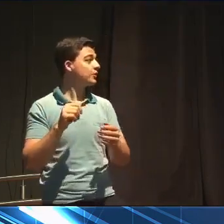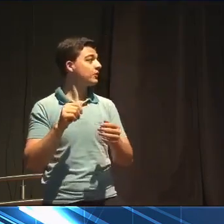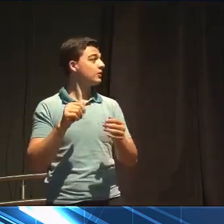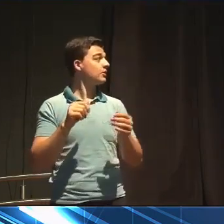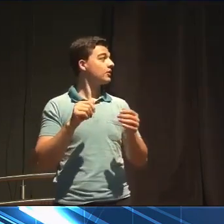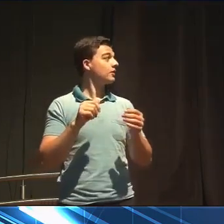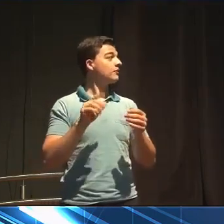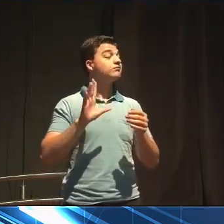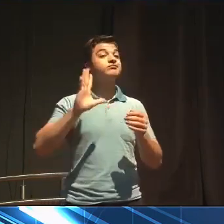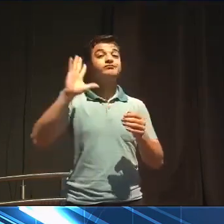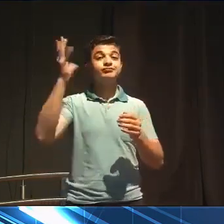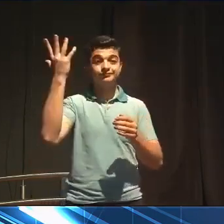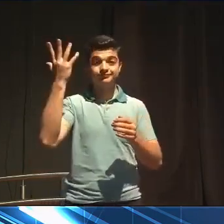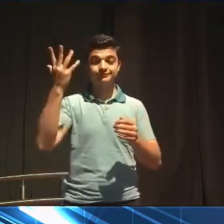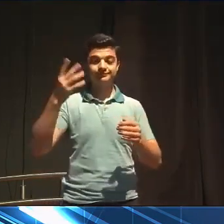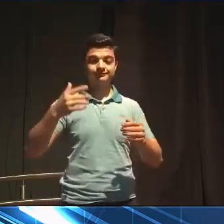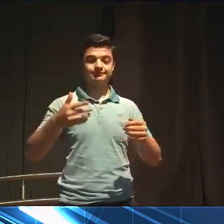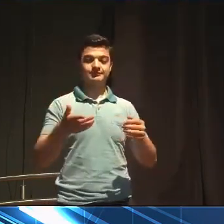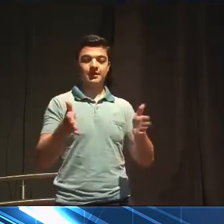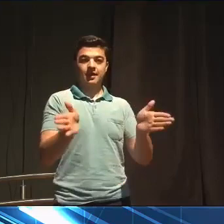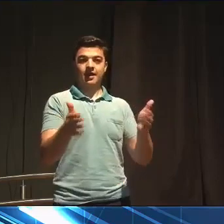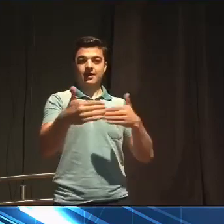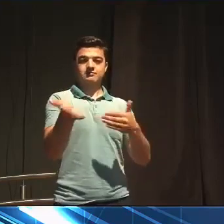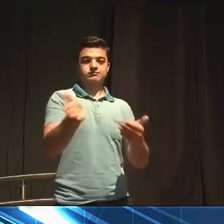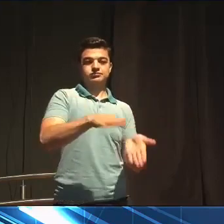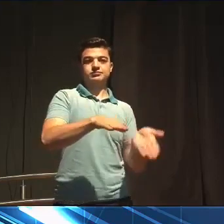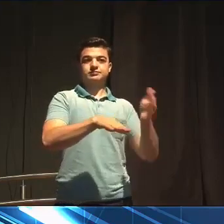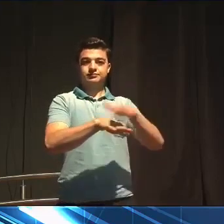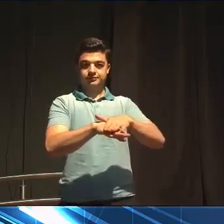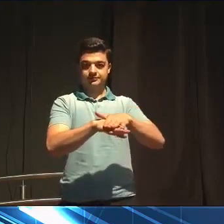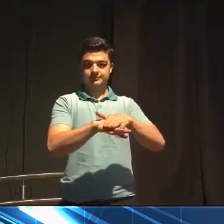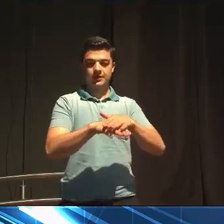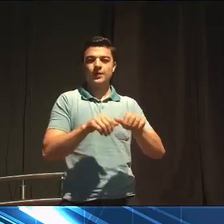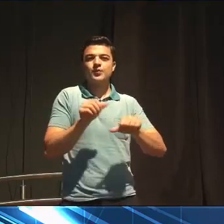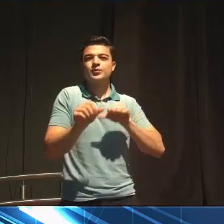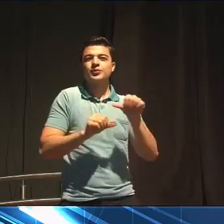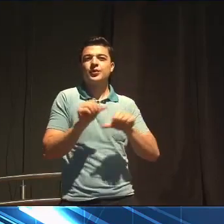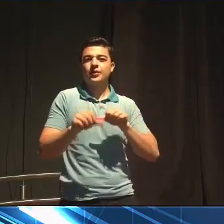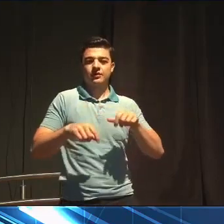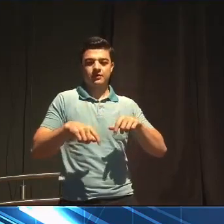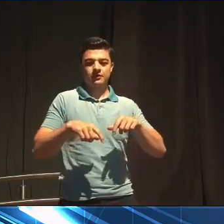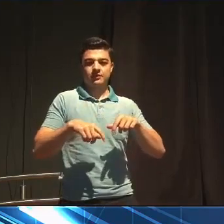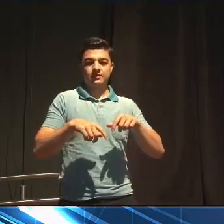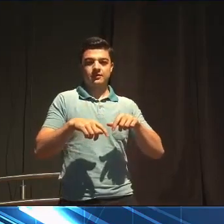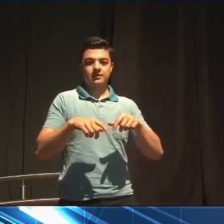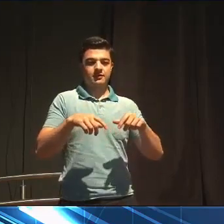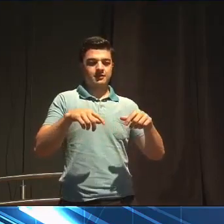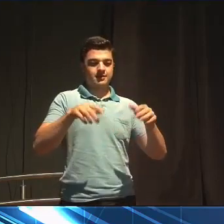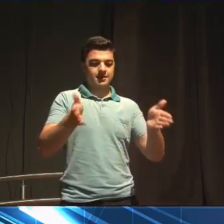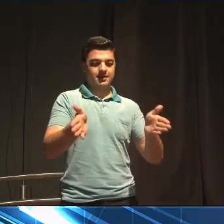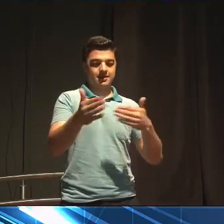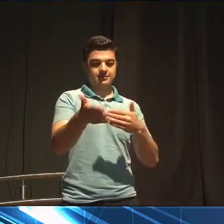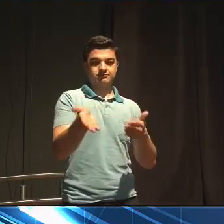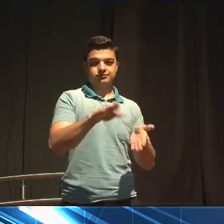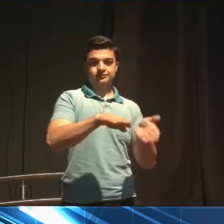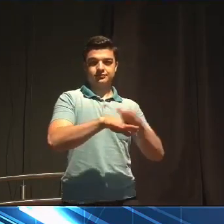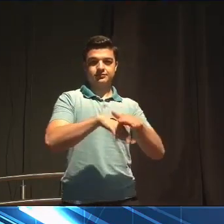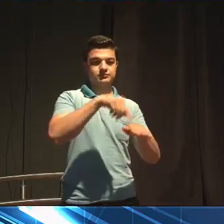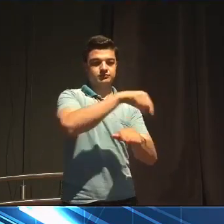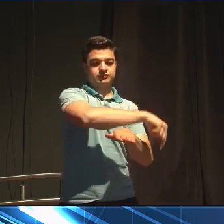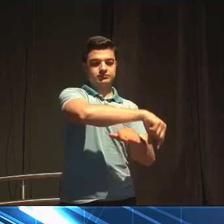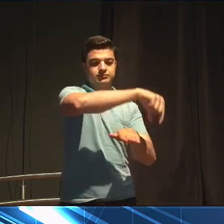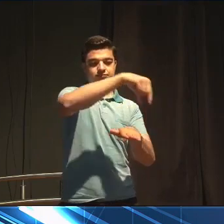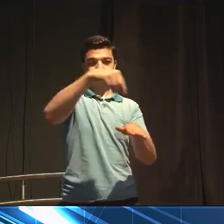eles trocaram essa faixa, toda a IA tinha sido treinada para a fita anterior. Dava um problema de contraste, então tiveram que rapidamente retreinar